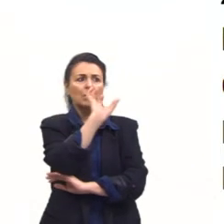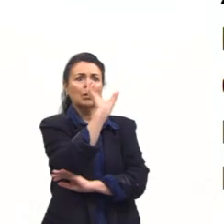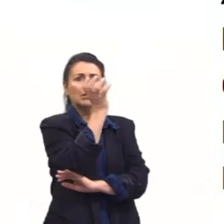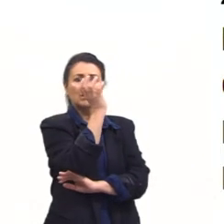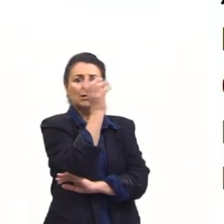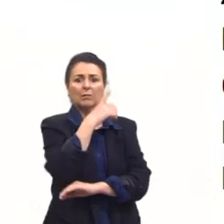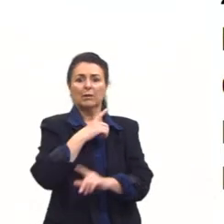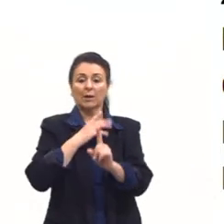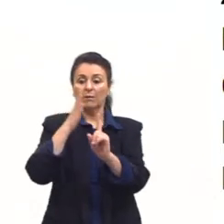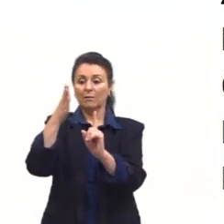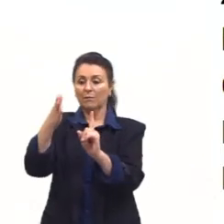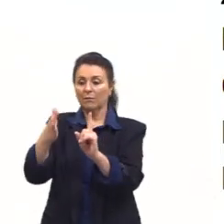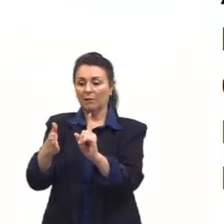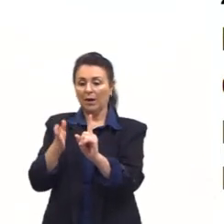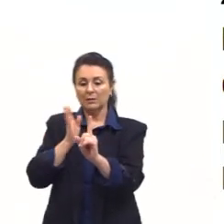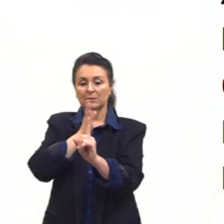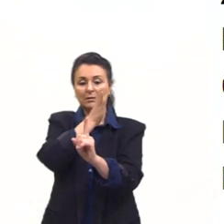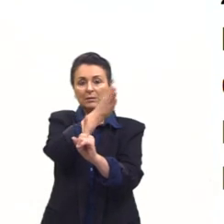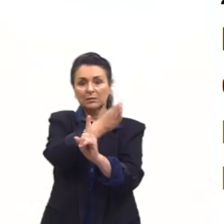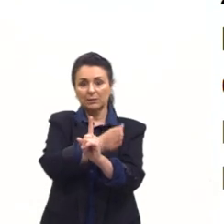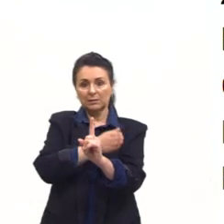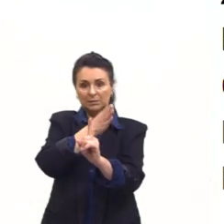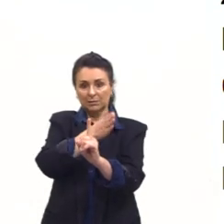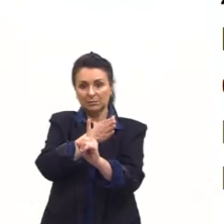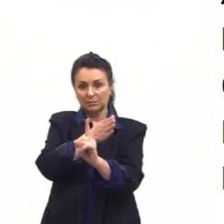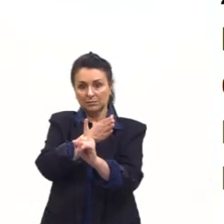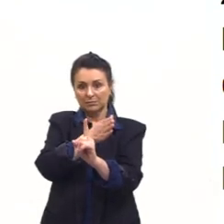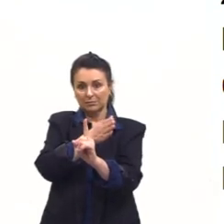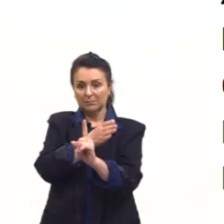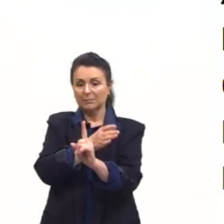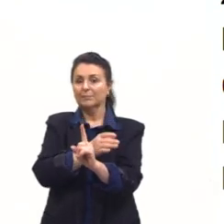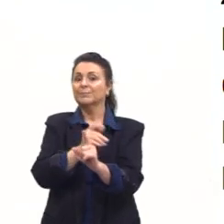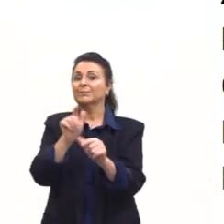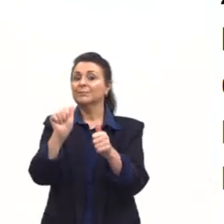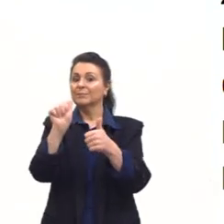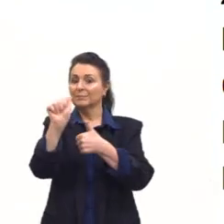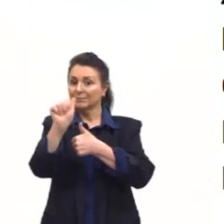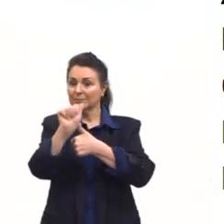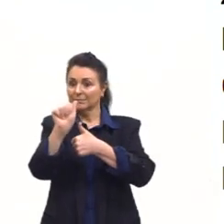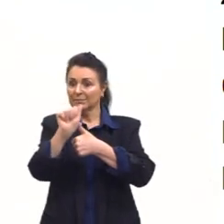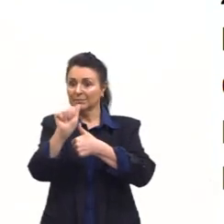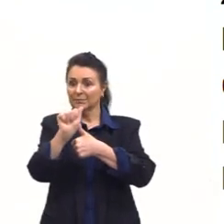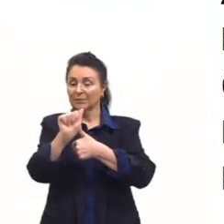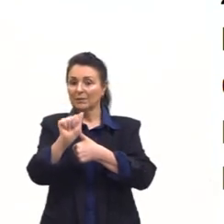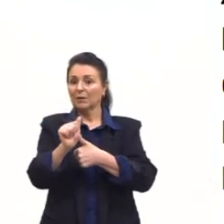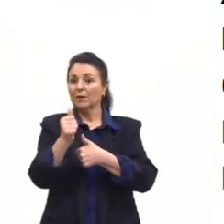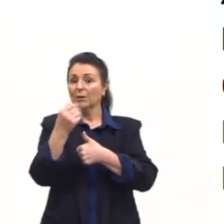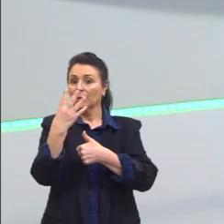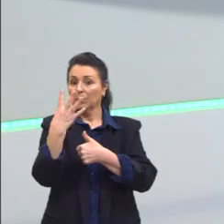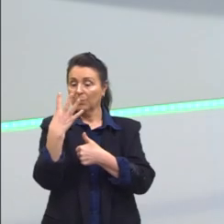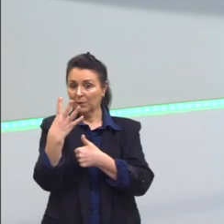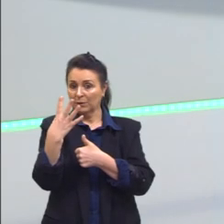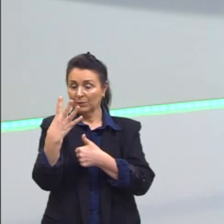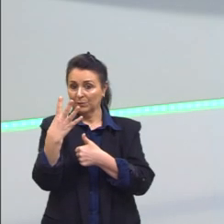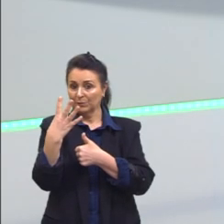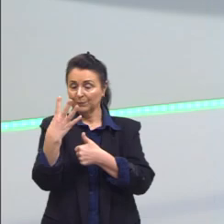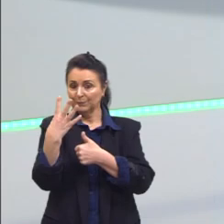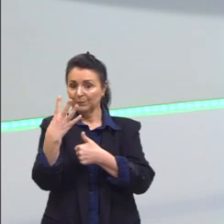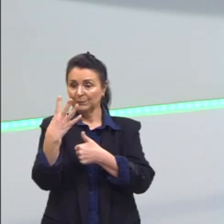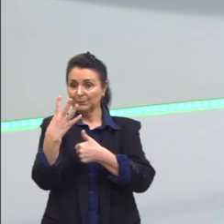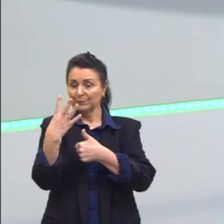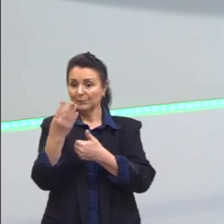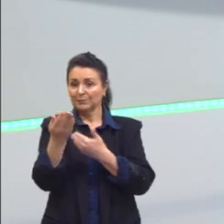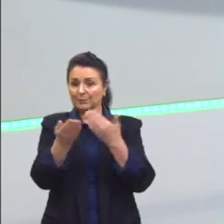por Faces que eu nós temos ele as nossas alternativas letra A4 hexagonais regulares e